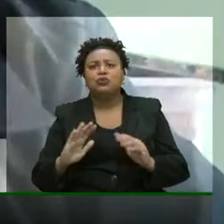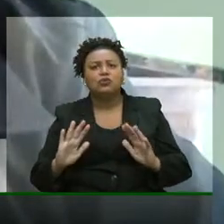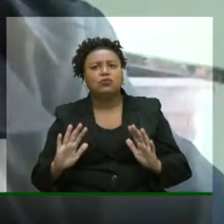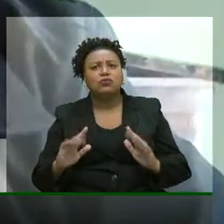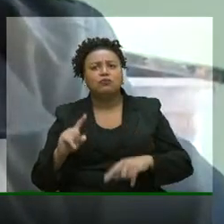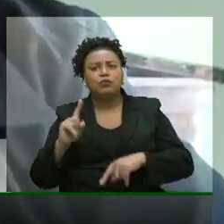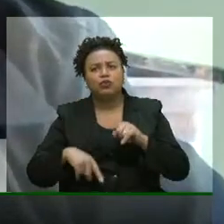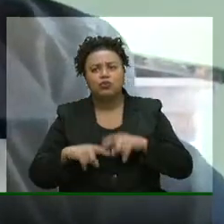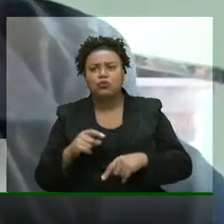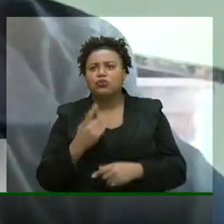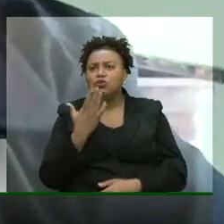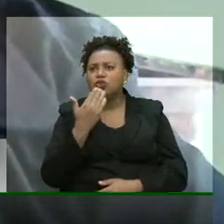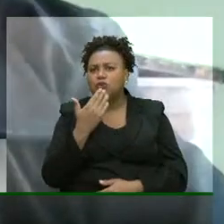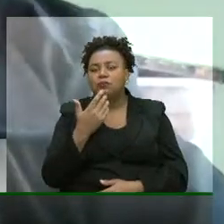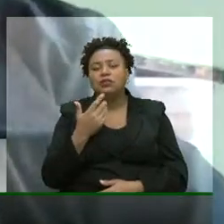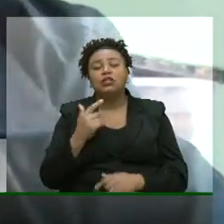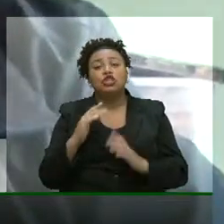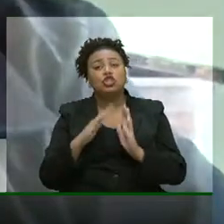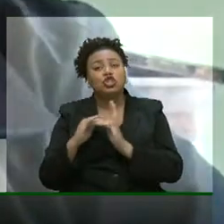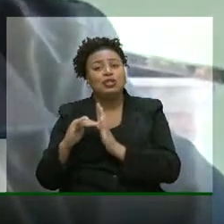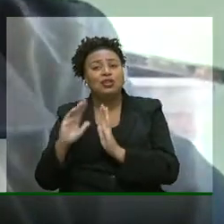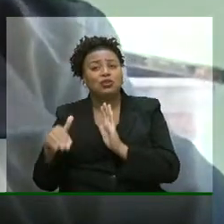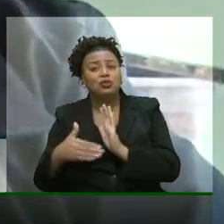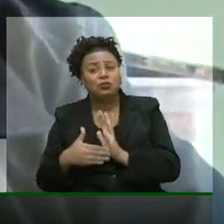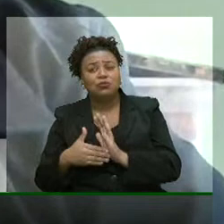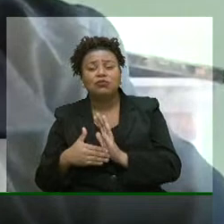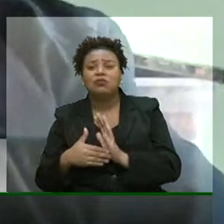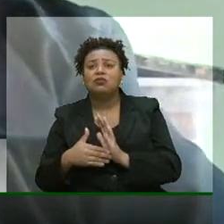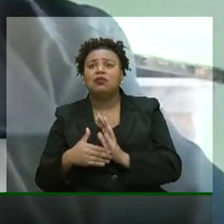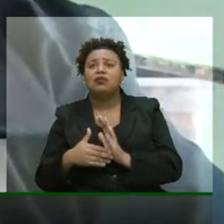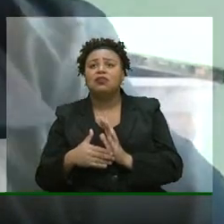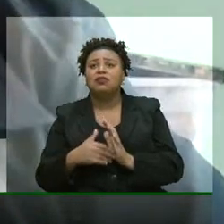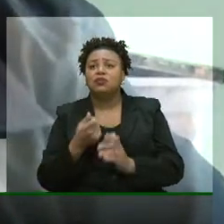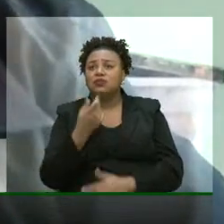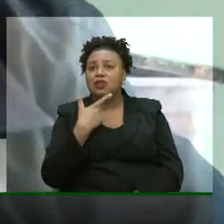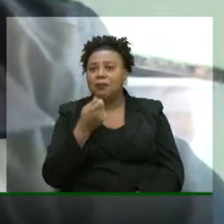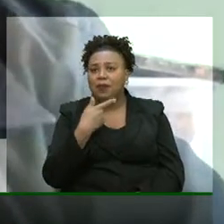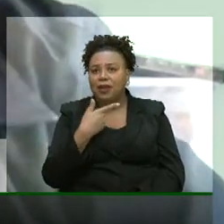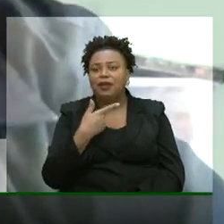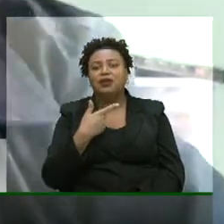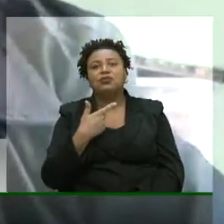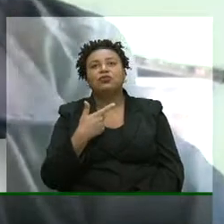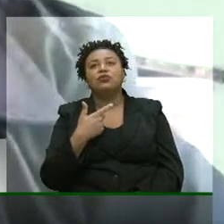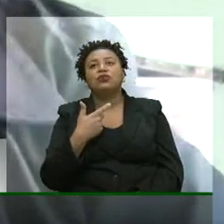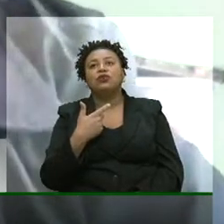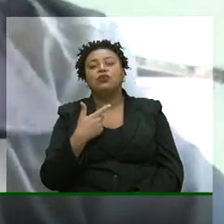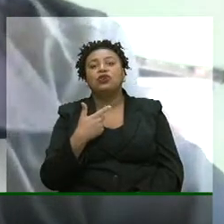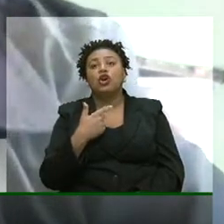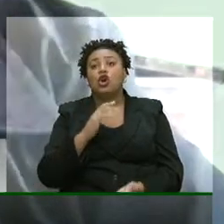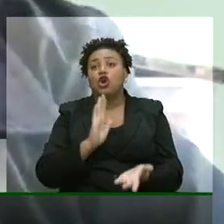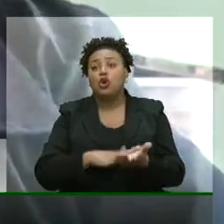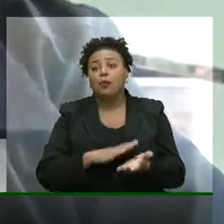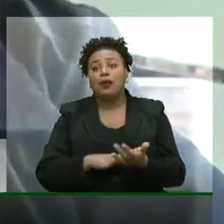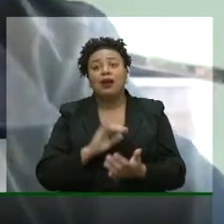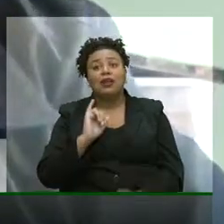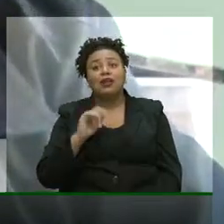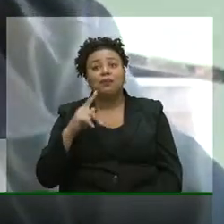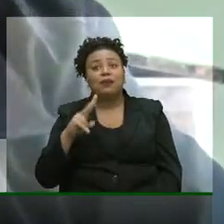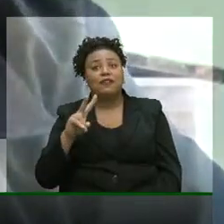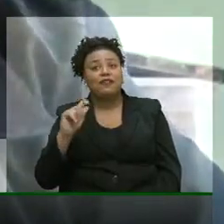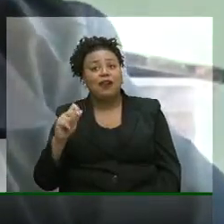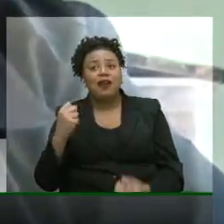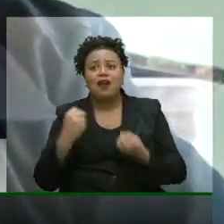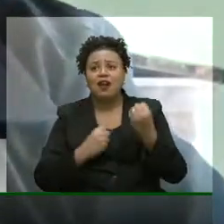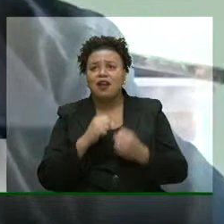cesta básica, de que a retirada de todos os incentivos da cesta básica dos medicamentos, de que cobrar IPVA de carro